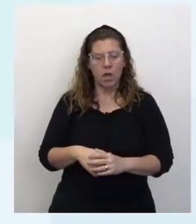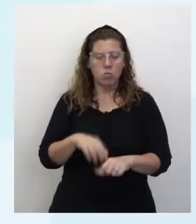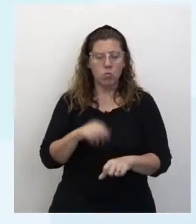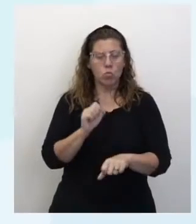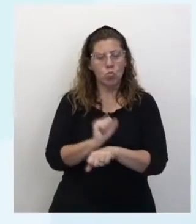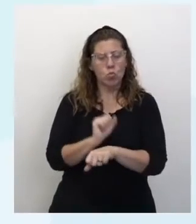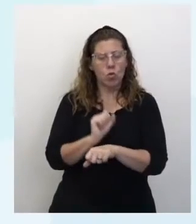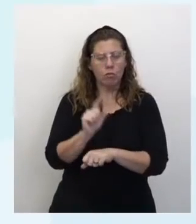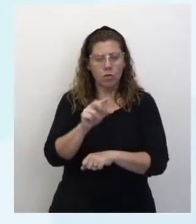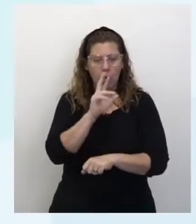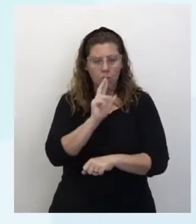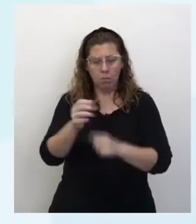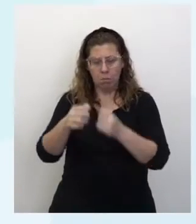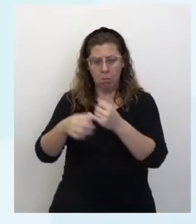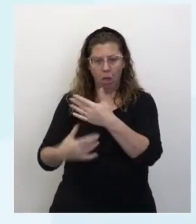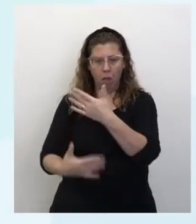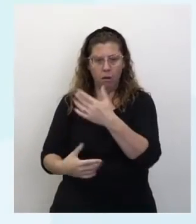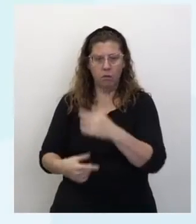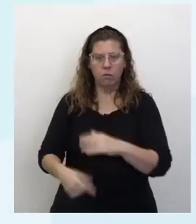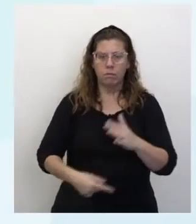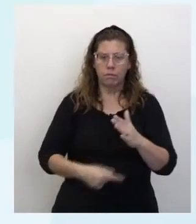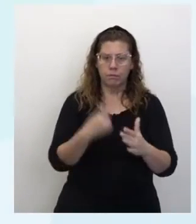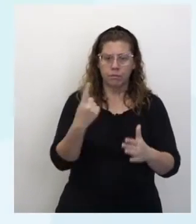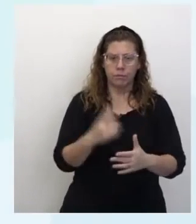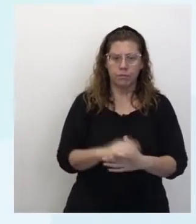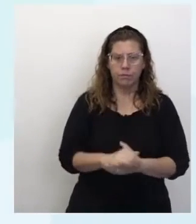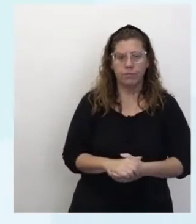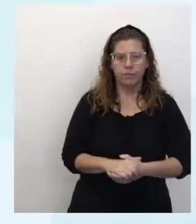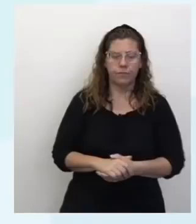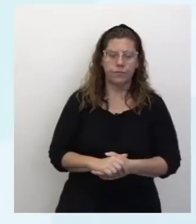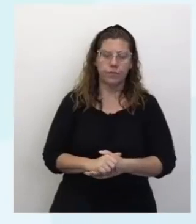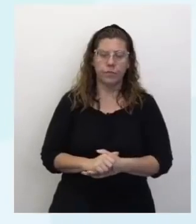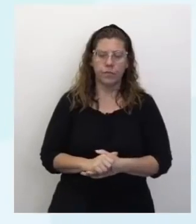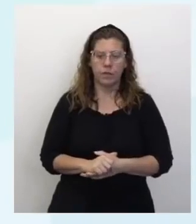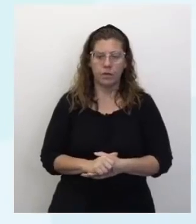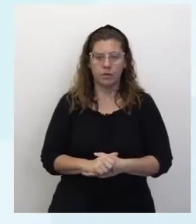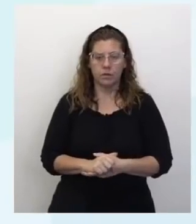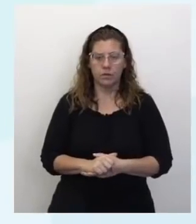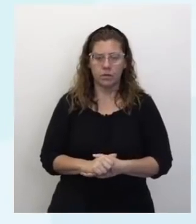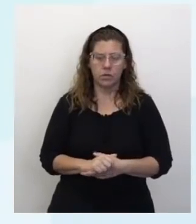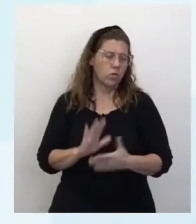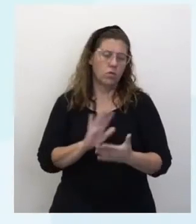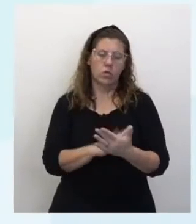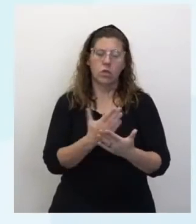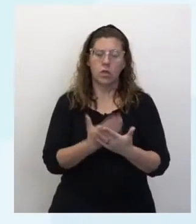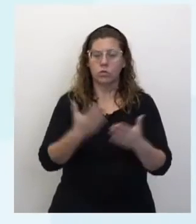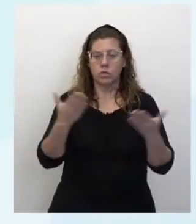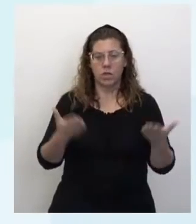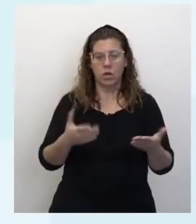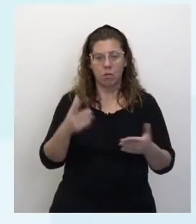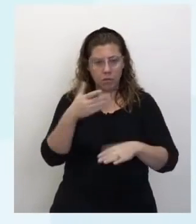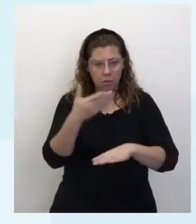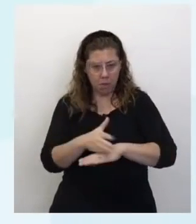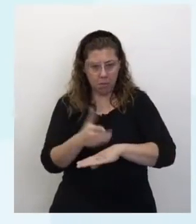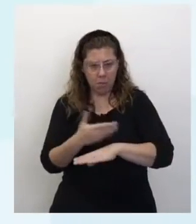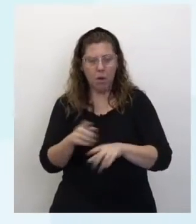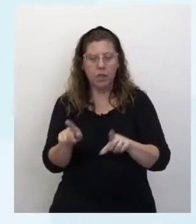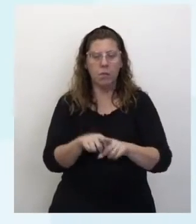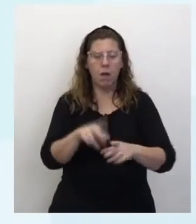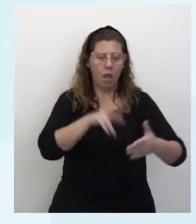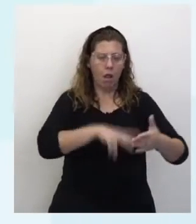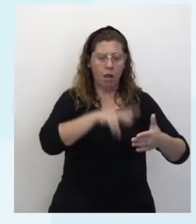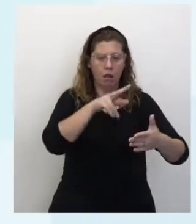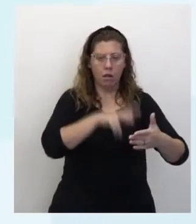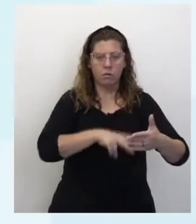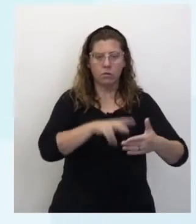no chat. Então aqui a primeira é The theme. A gente não vai fazer a tradução agora, né? Para vocês praticarem também a leitura. Vamos lá. Okay. The